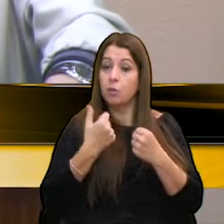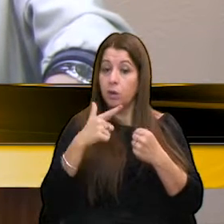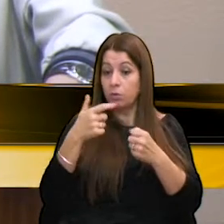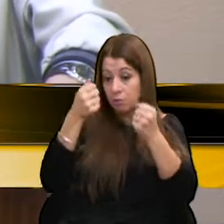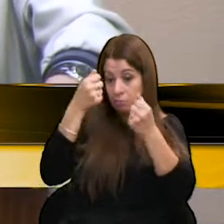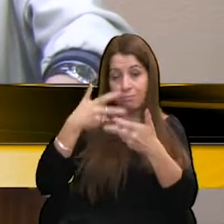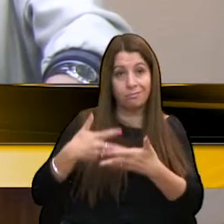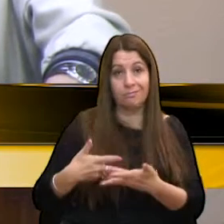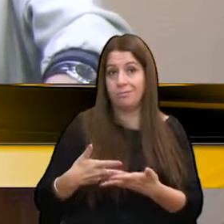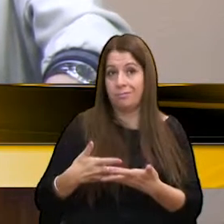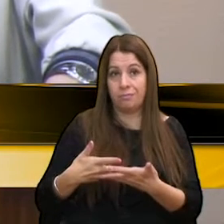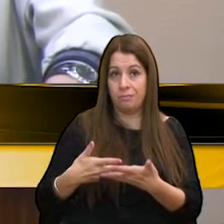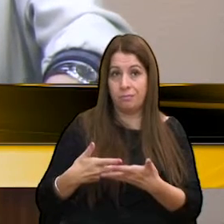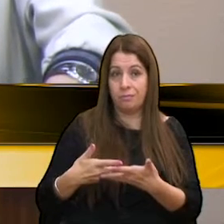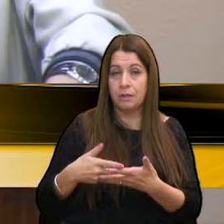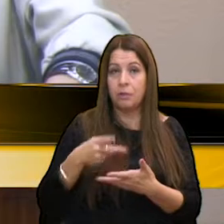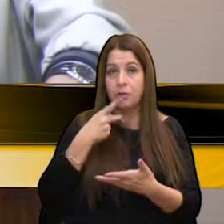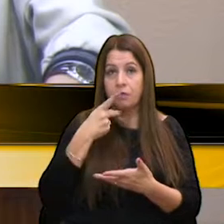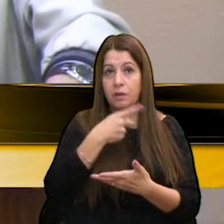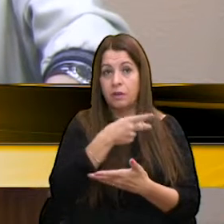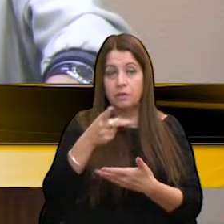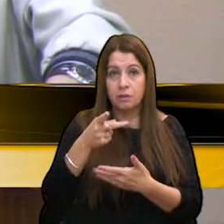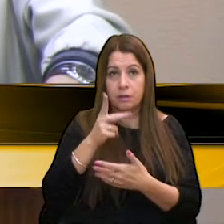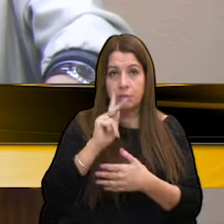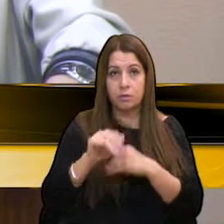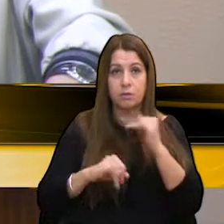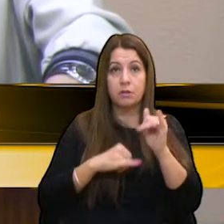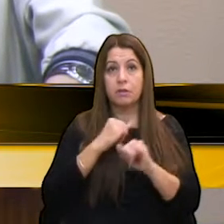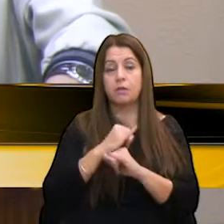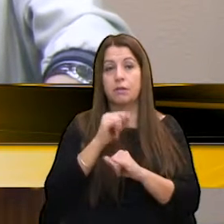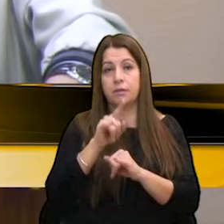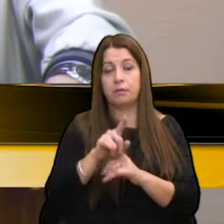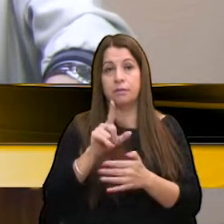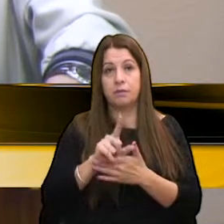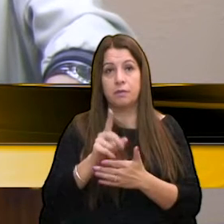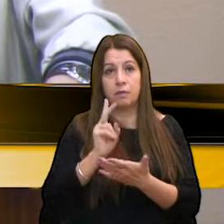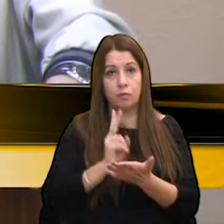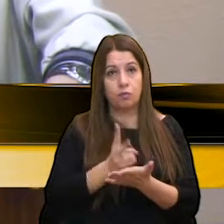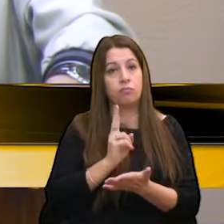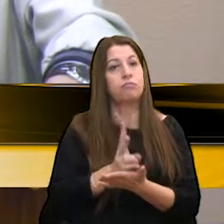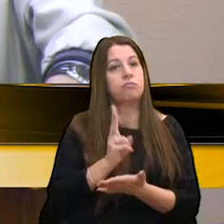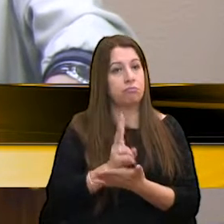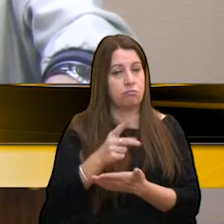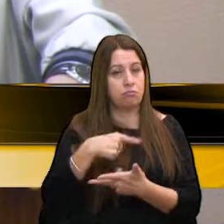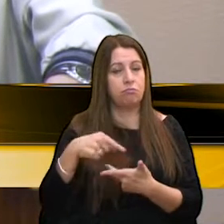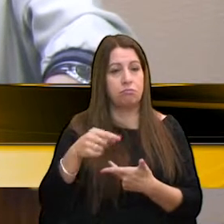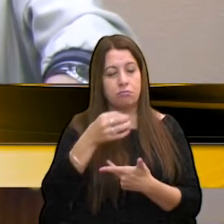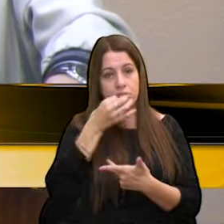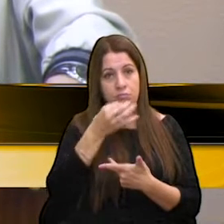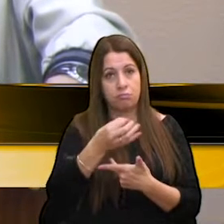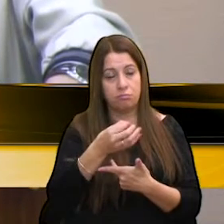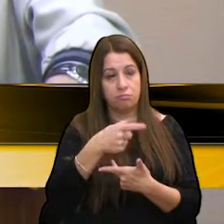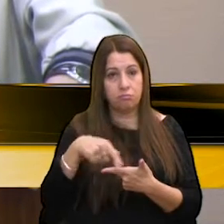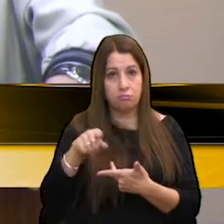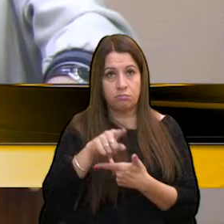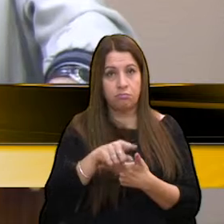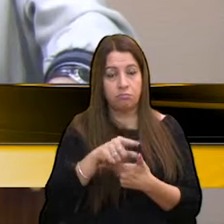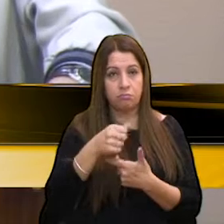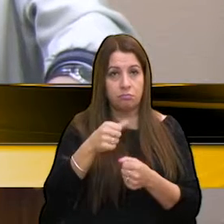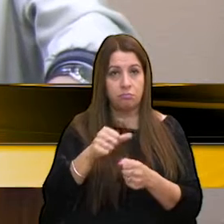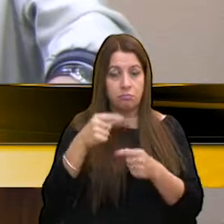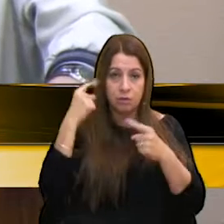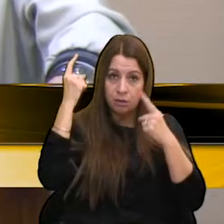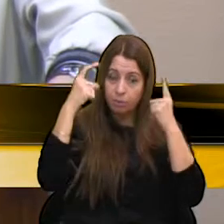indefensável. Então eu quero dizer a esses internautas que nós vamos continuar com o nosso ponto de vista, porque nós